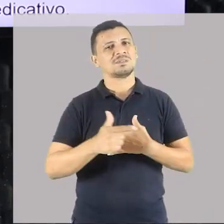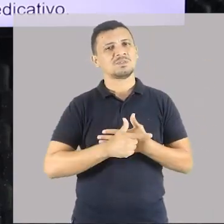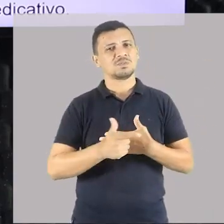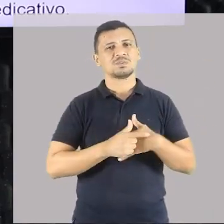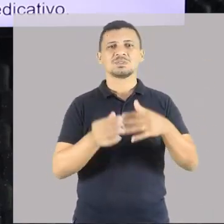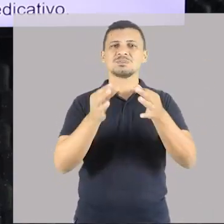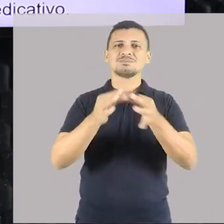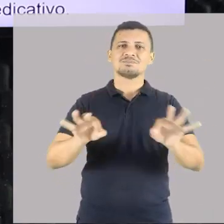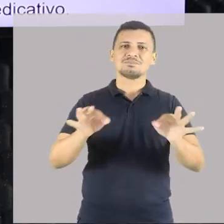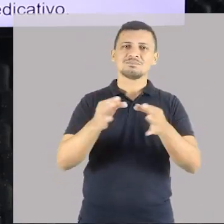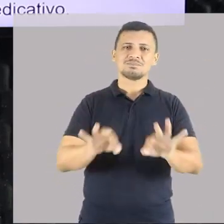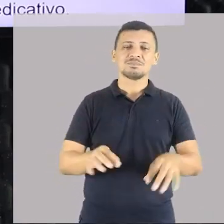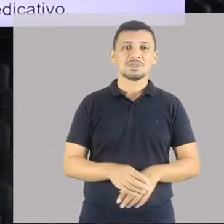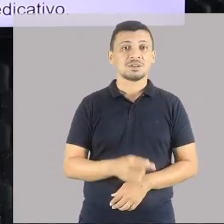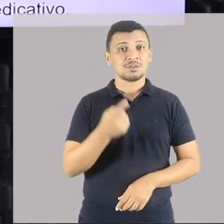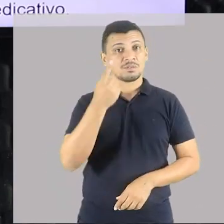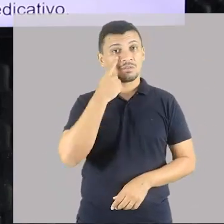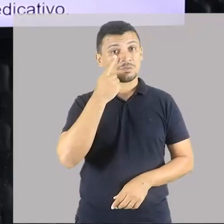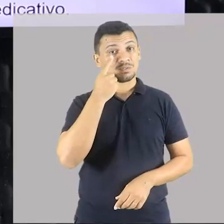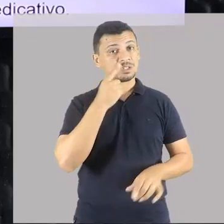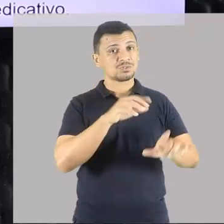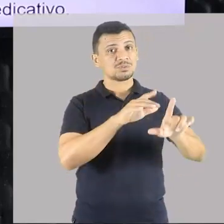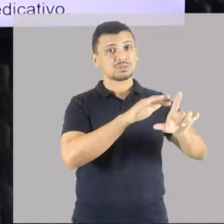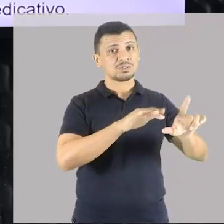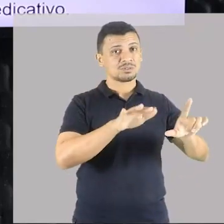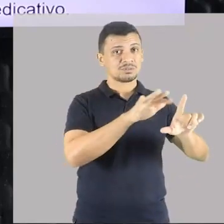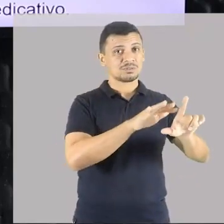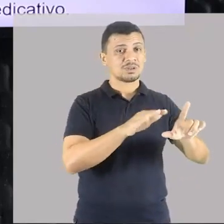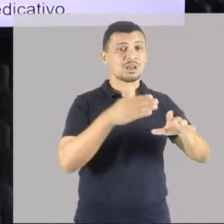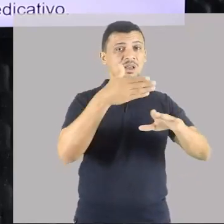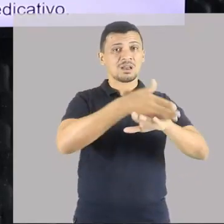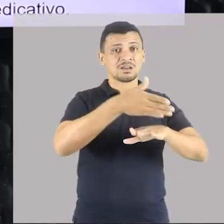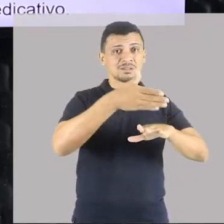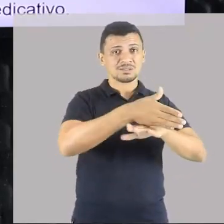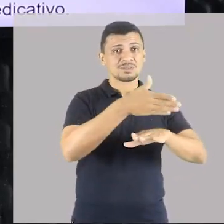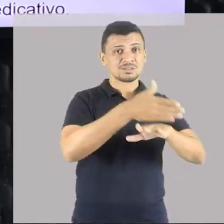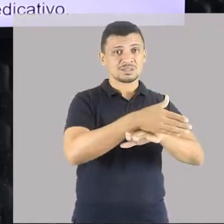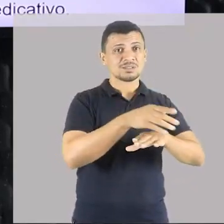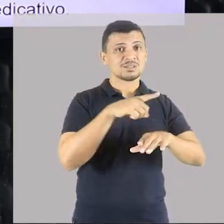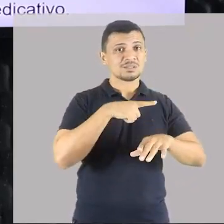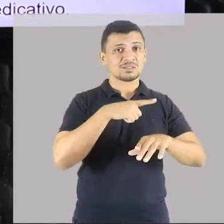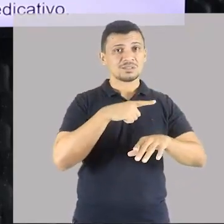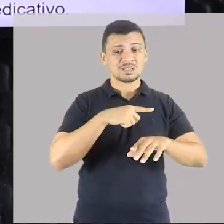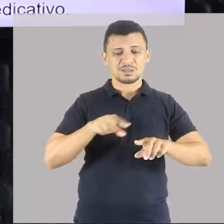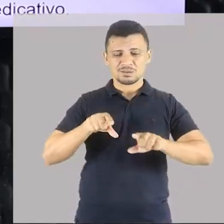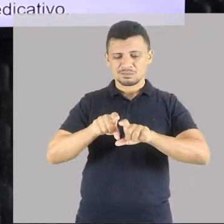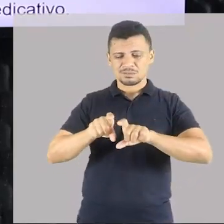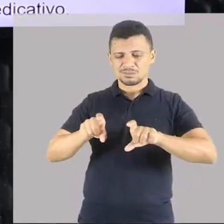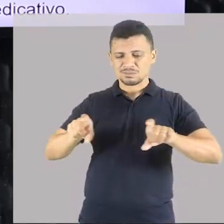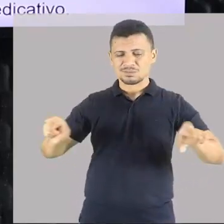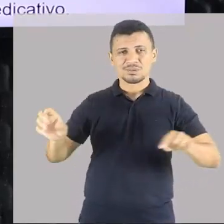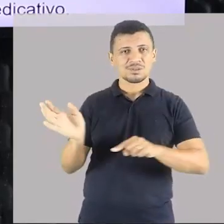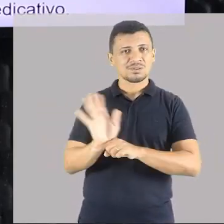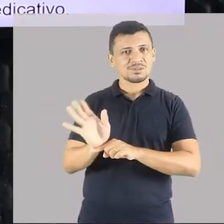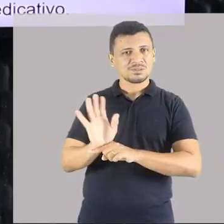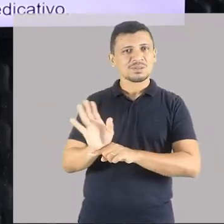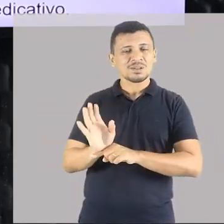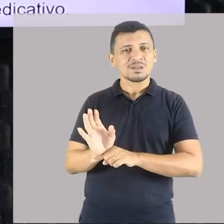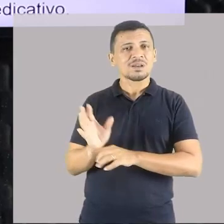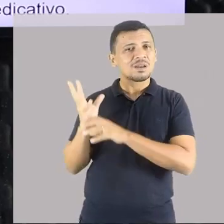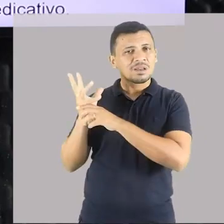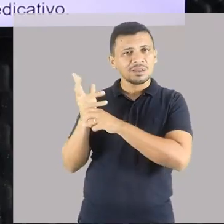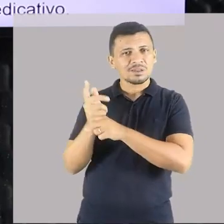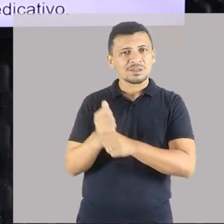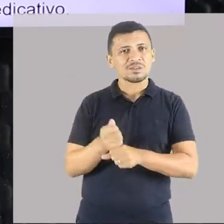sintáticas. Então, olhem aí o QR Code, acessem aí, está na descrição do link do vídeo, certo? Revisem a